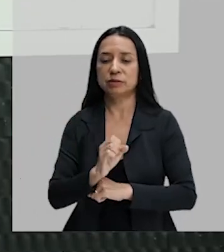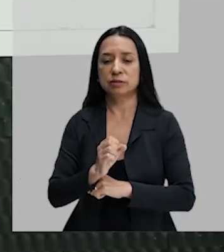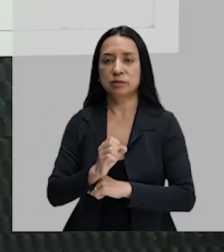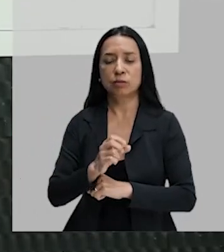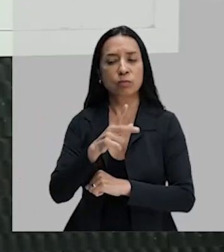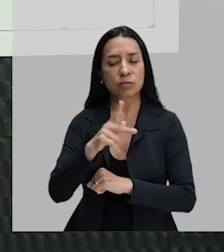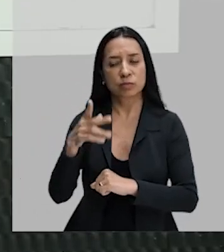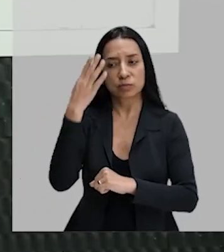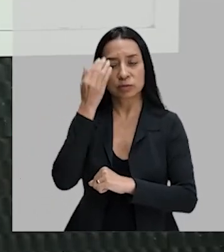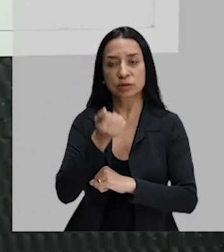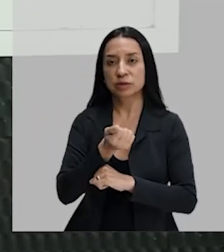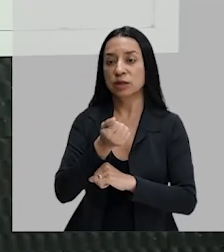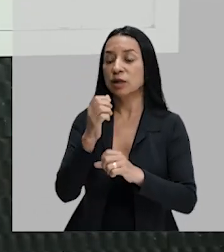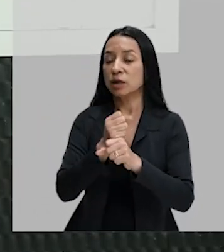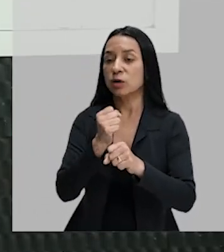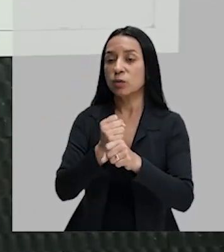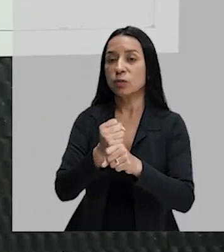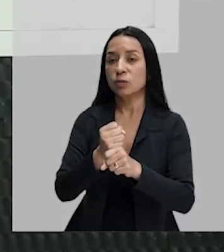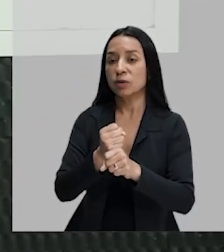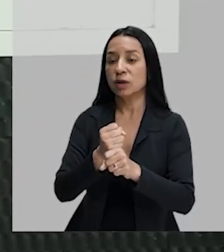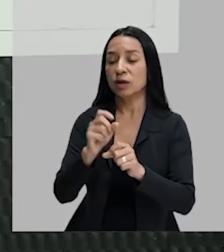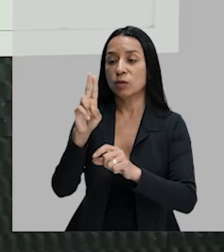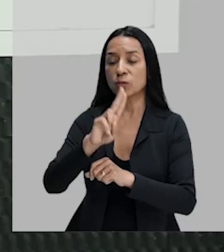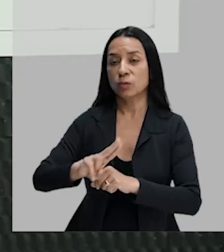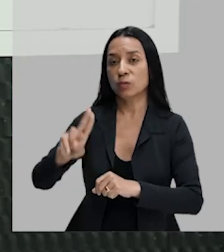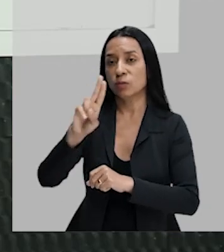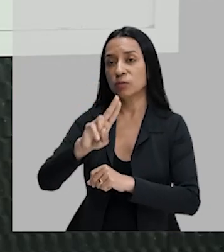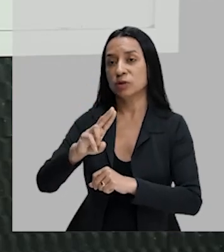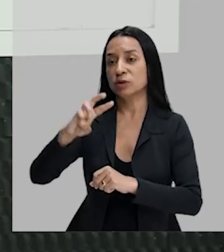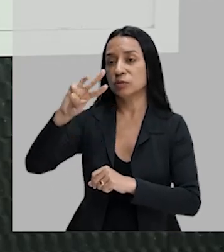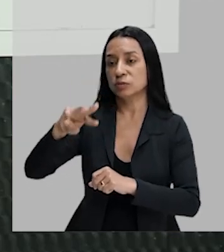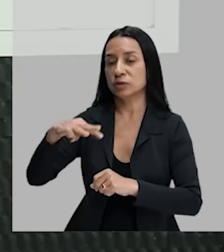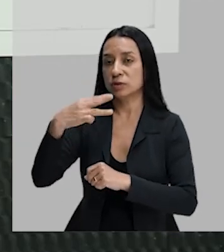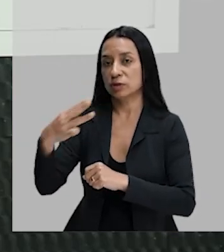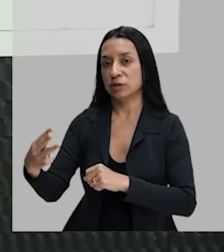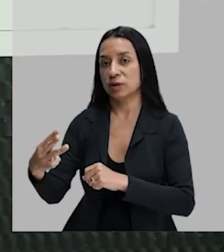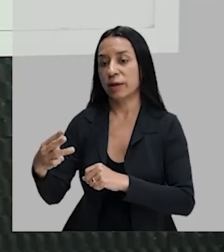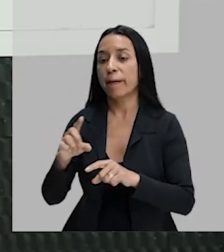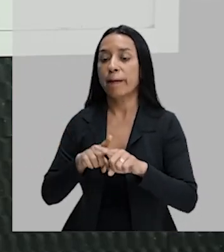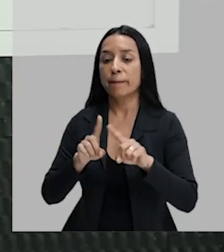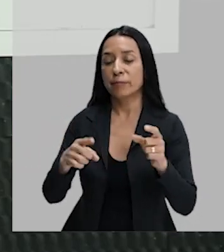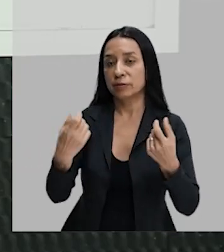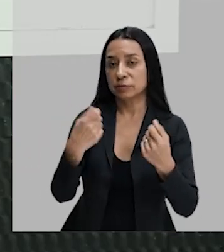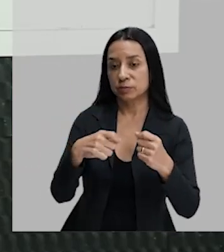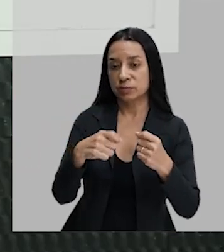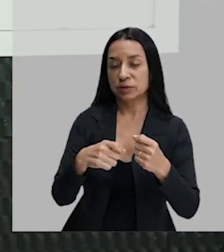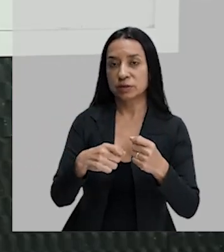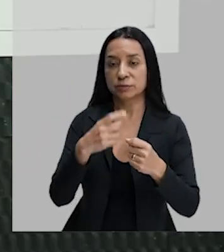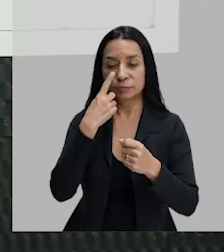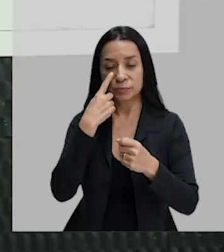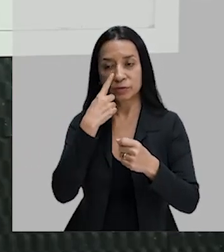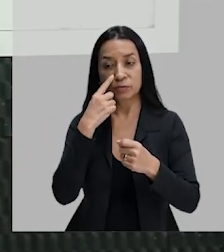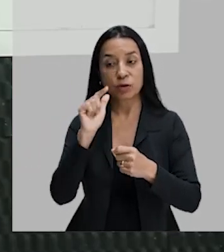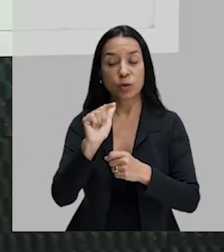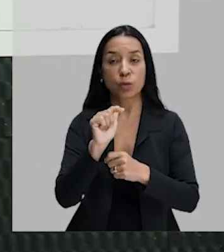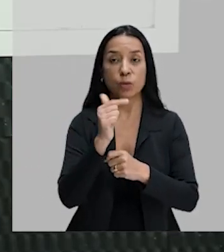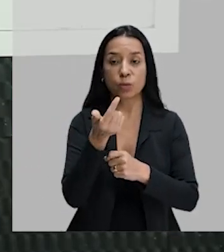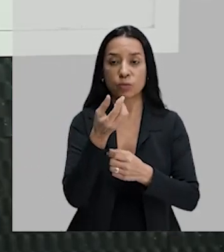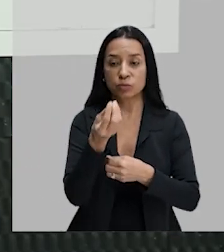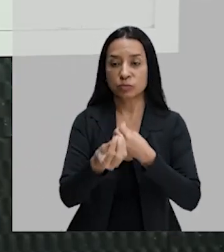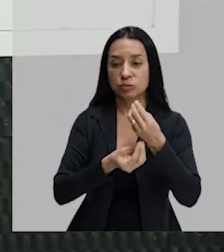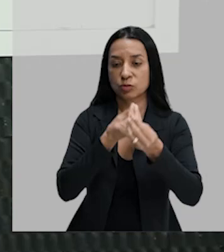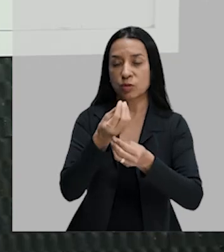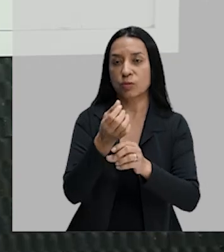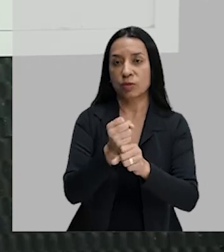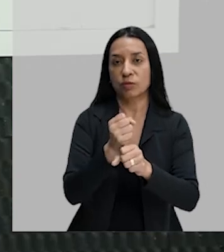calcular por sair pode a gente tem que ver outras maneiras outras formas de você calcular tá e